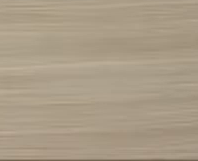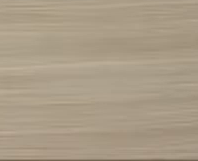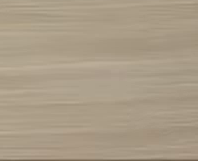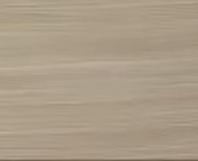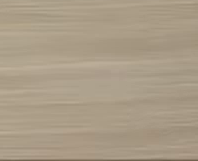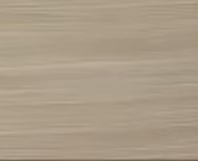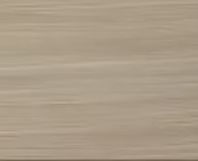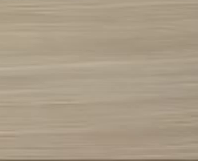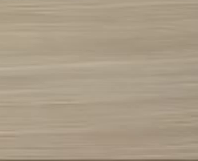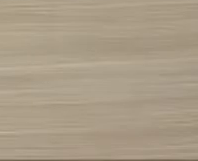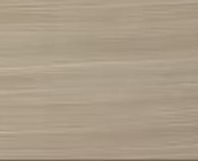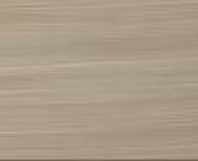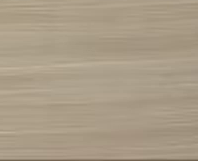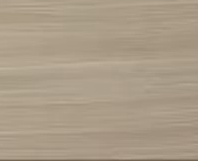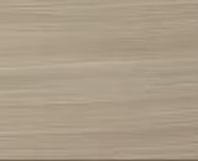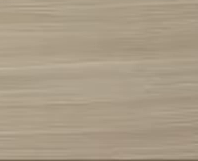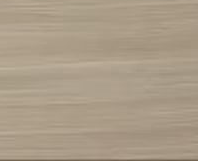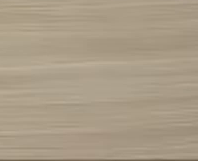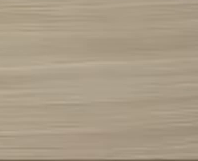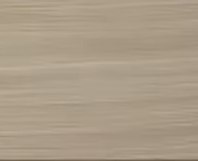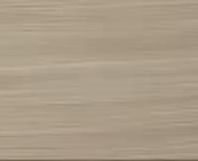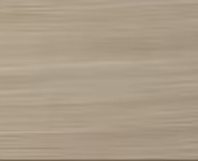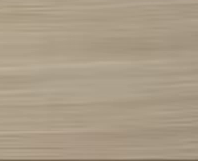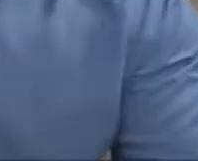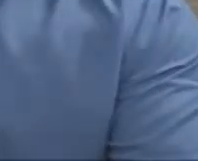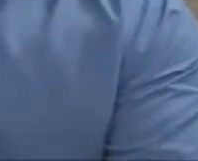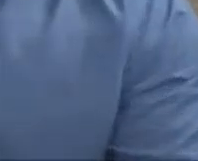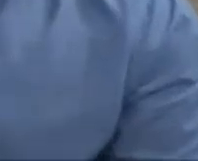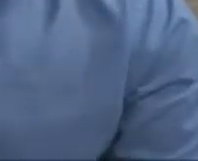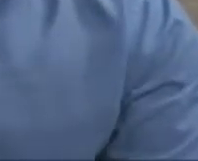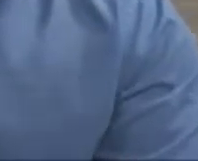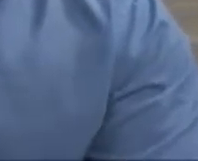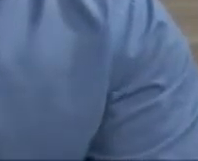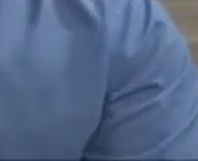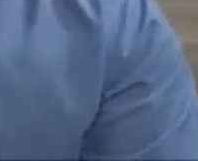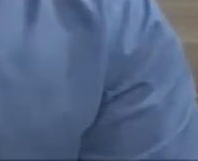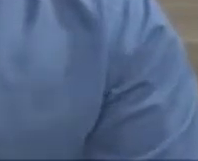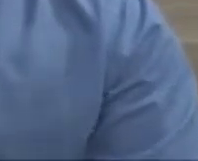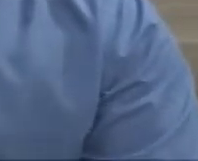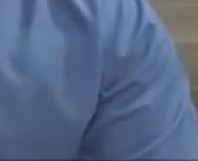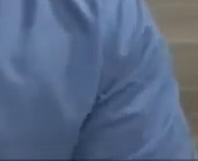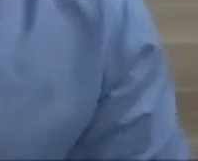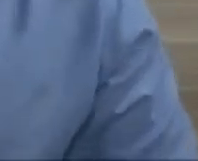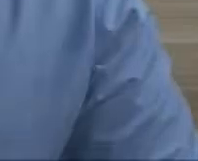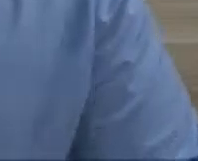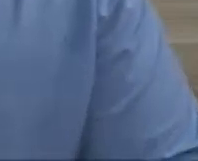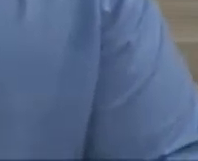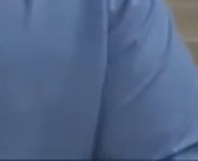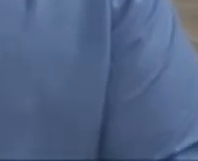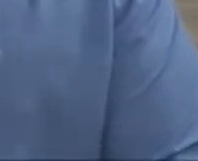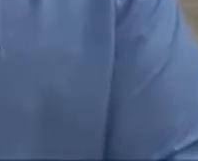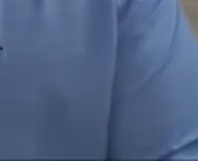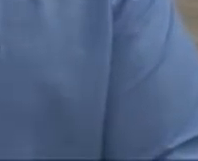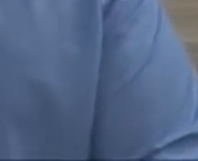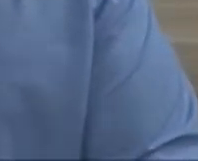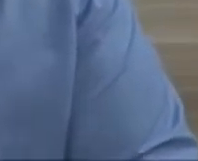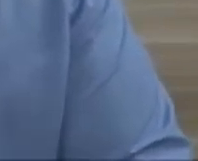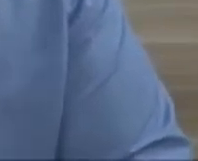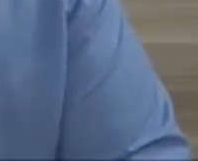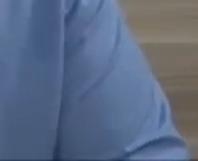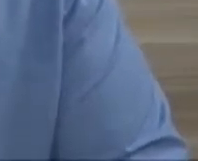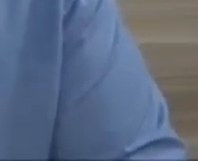meios de comunicação, plateia presente. Para conhecimento da população da nossa cidade, esse